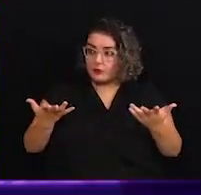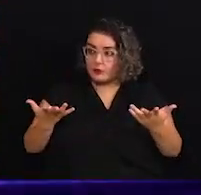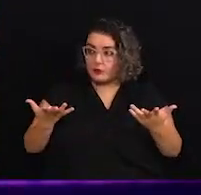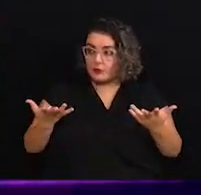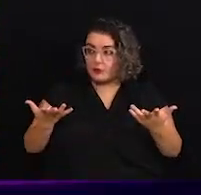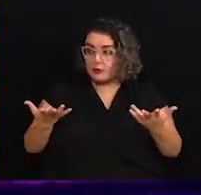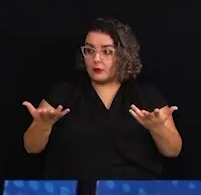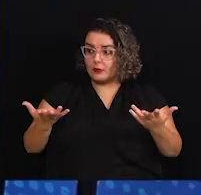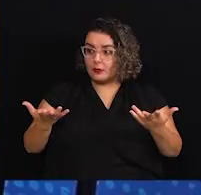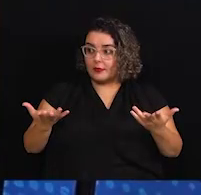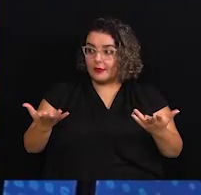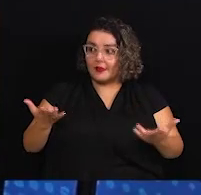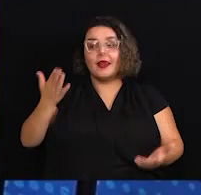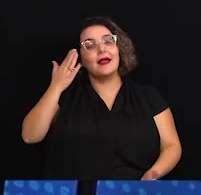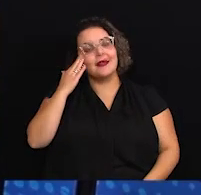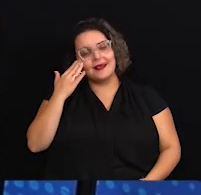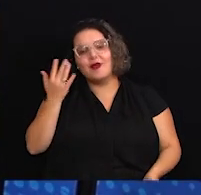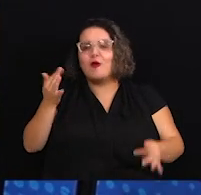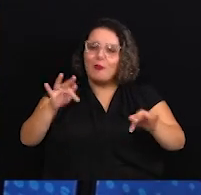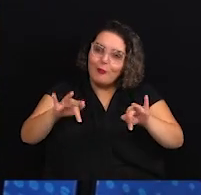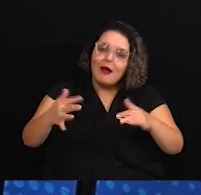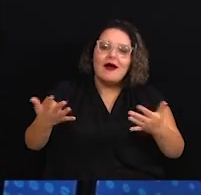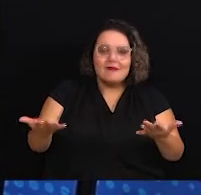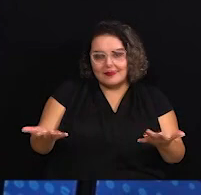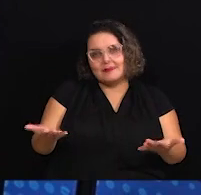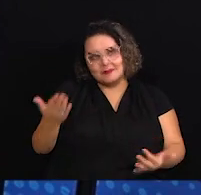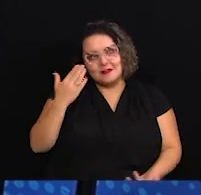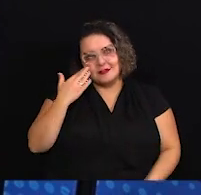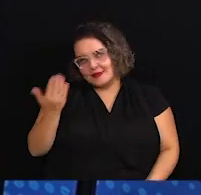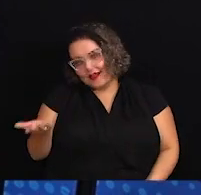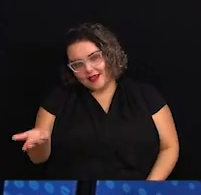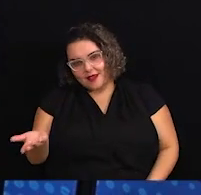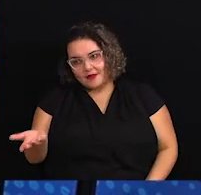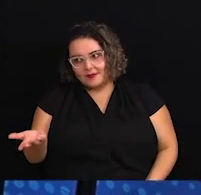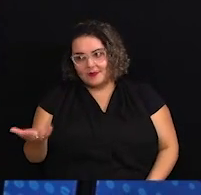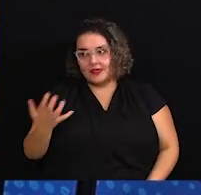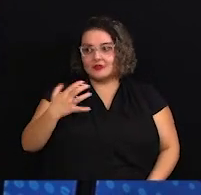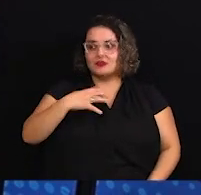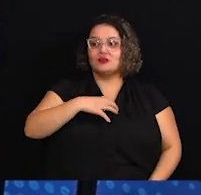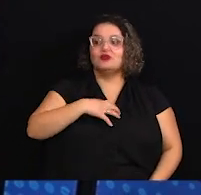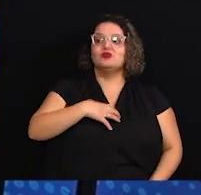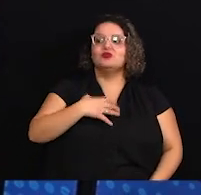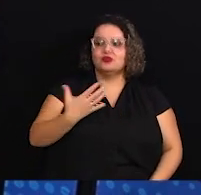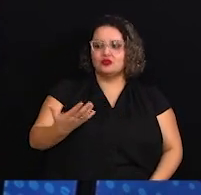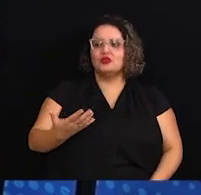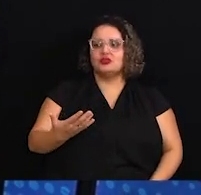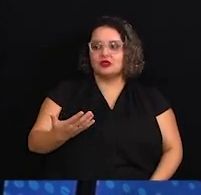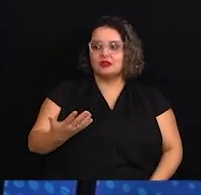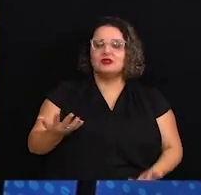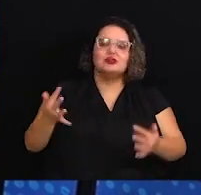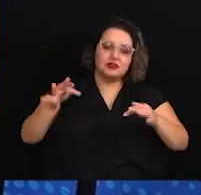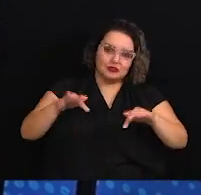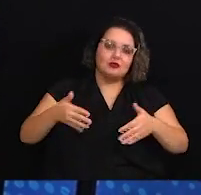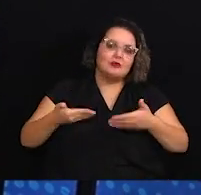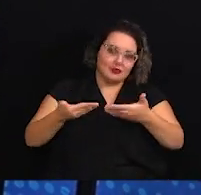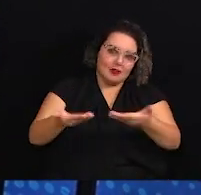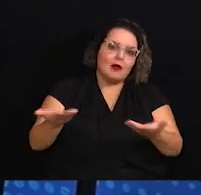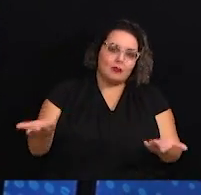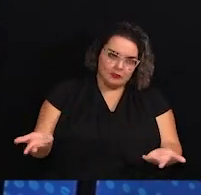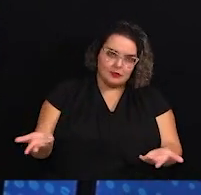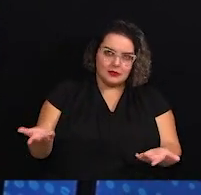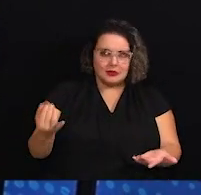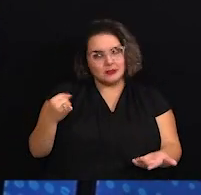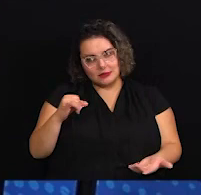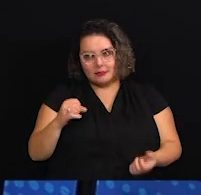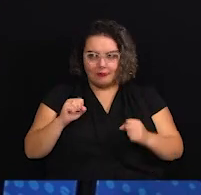Embora se saiba que o final já é meio previsto, mas a forma que o final é apresentado, se é que eu